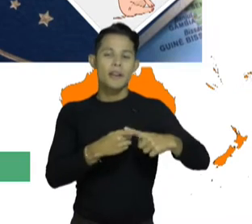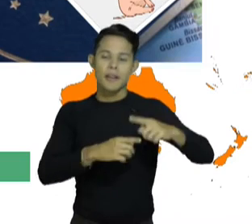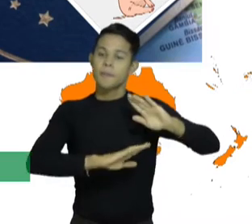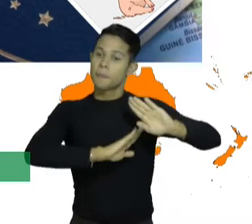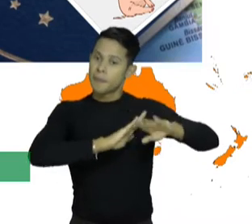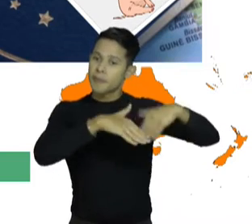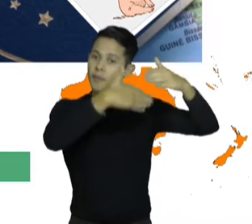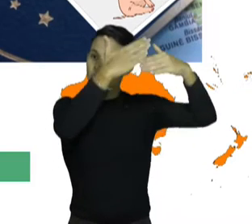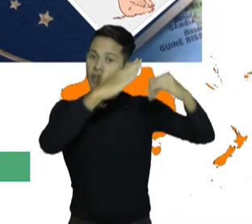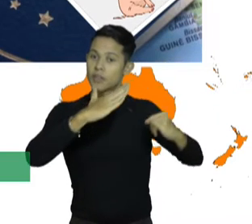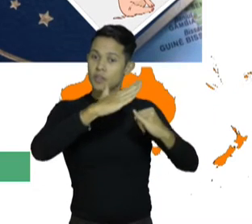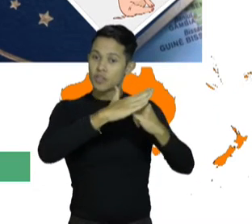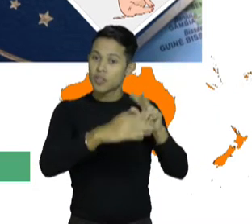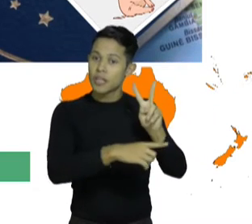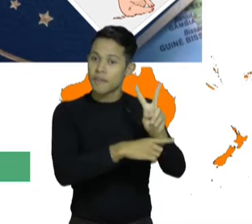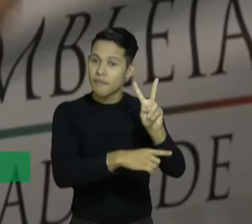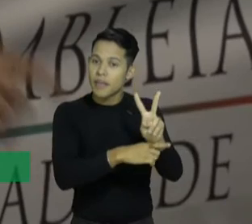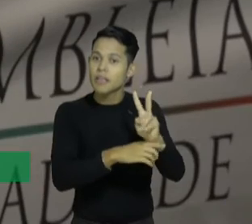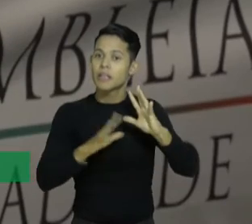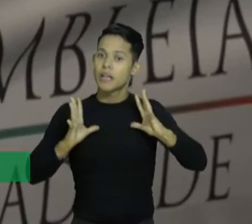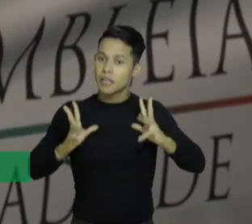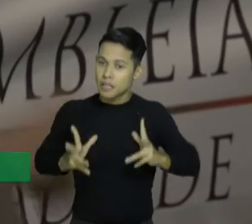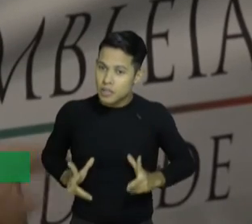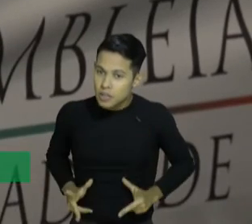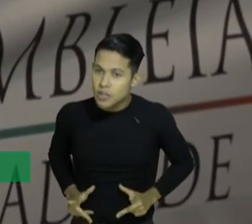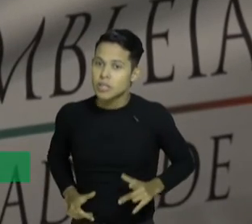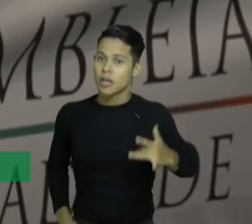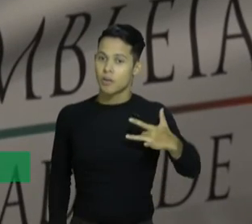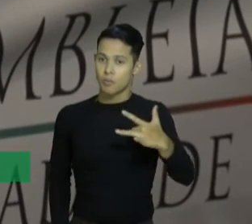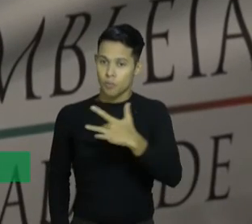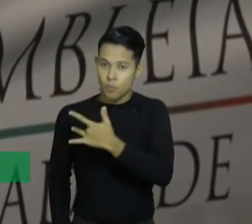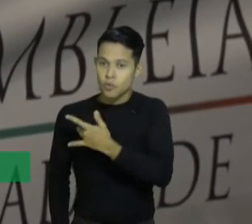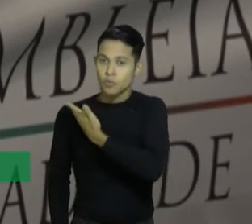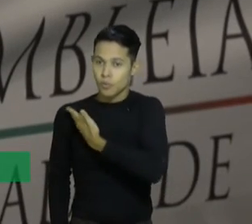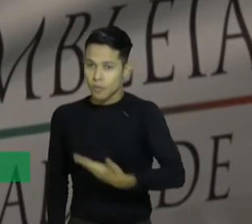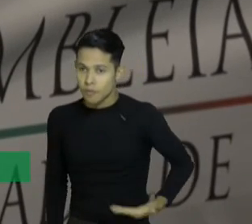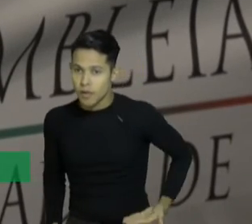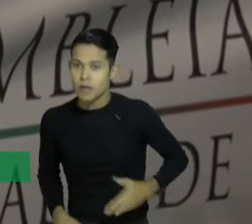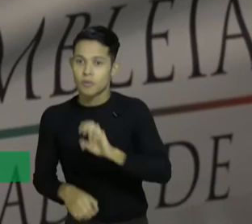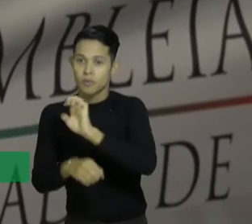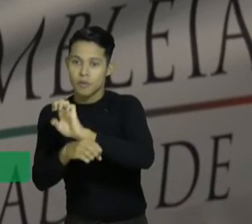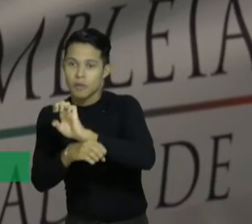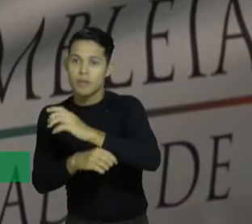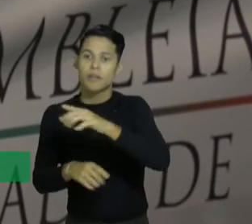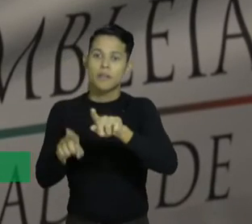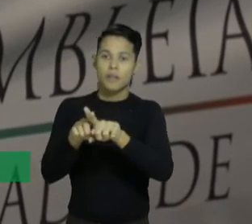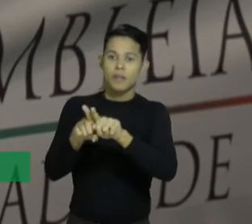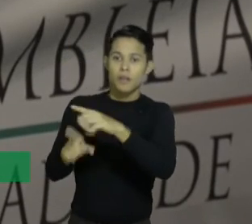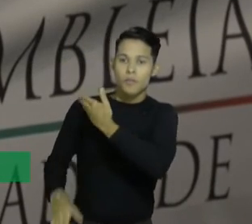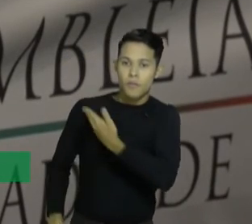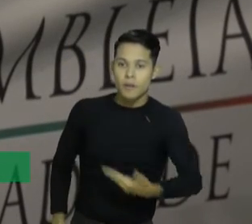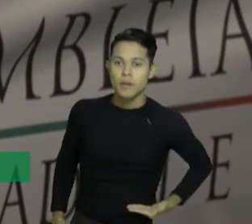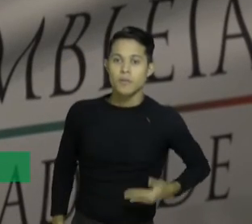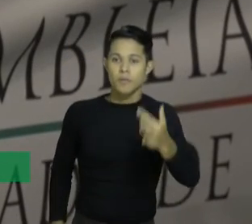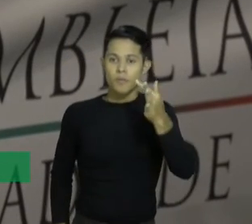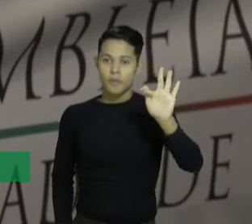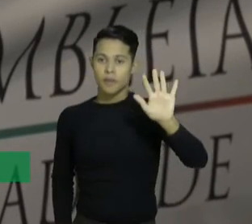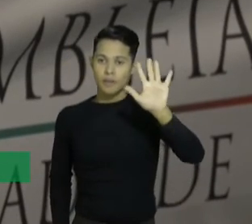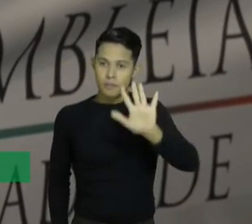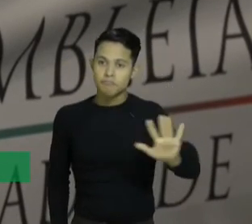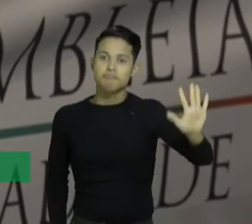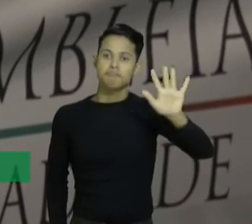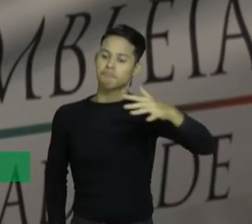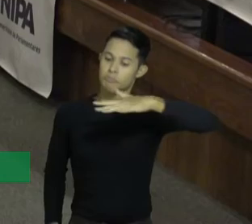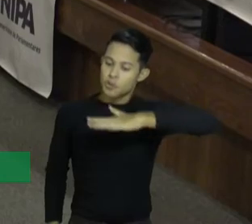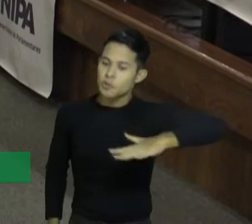instituições de defesa sanitária do governo federal do governo estadual e das empresas